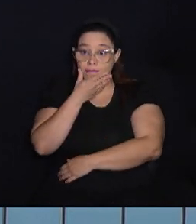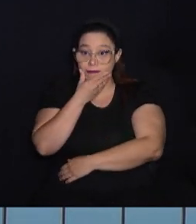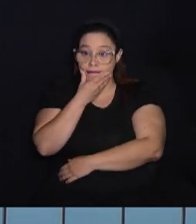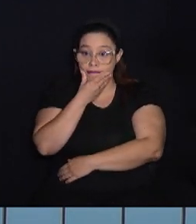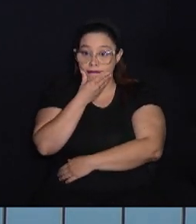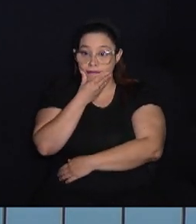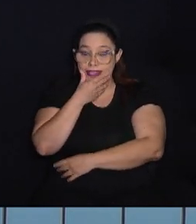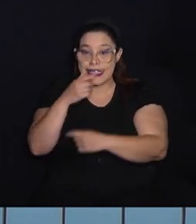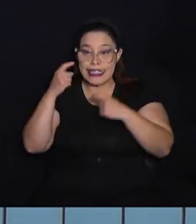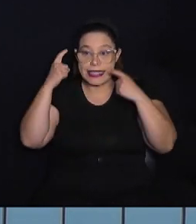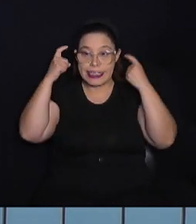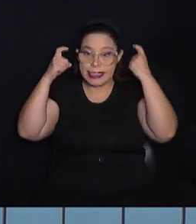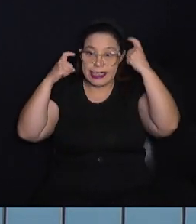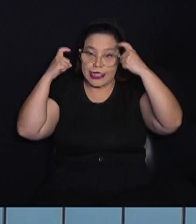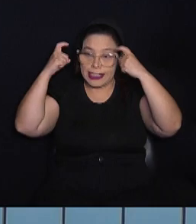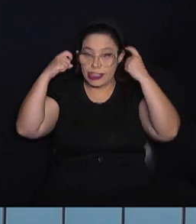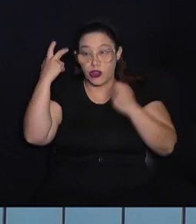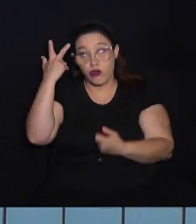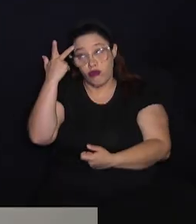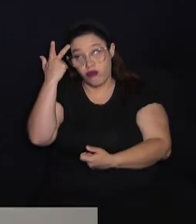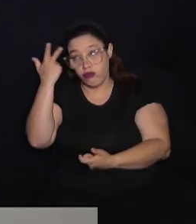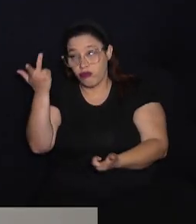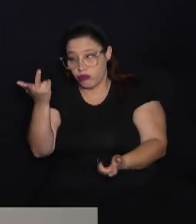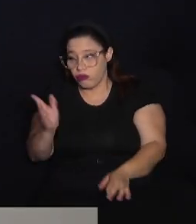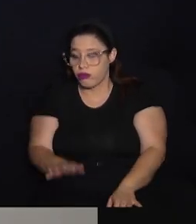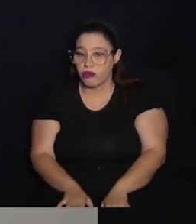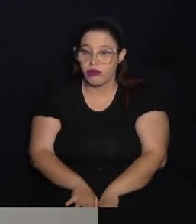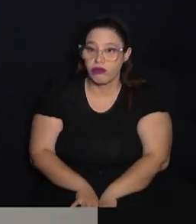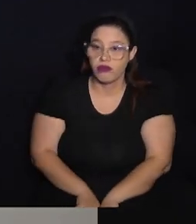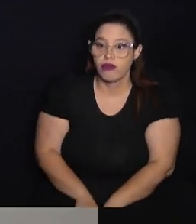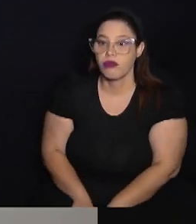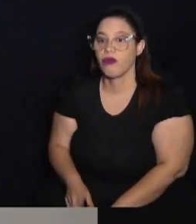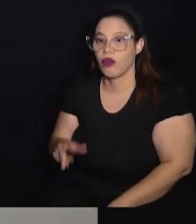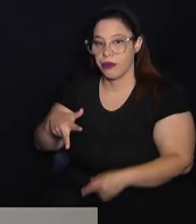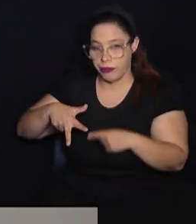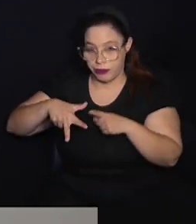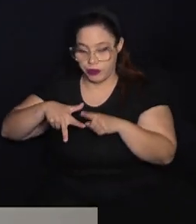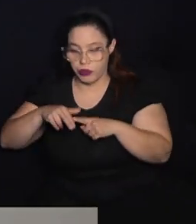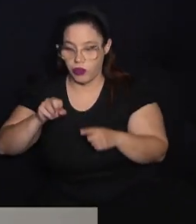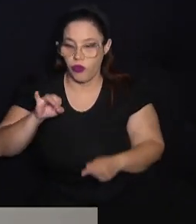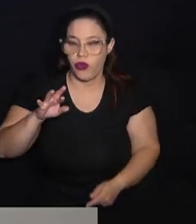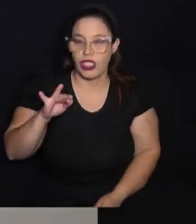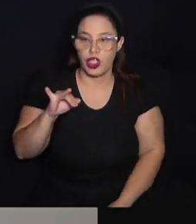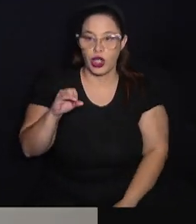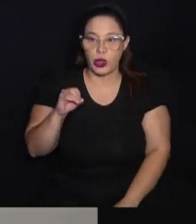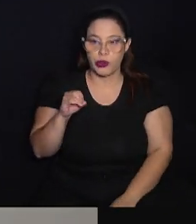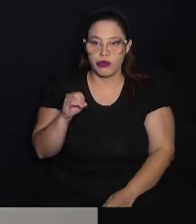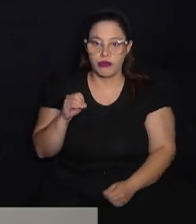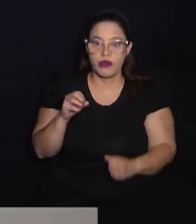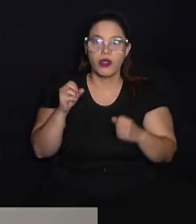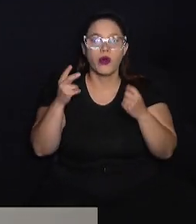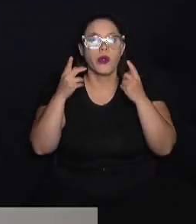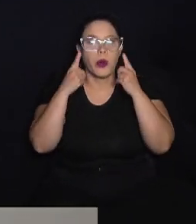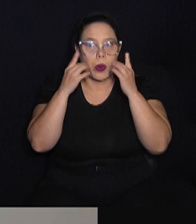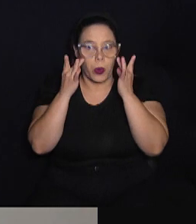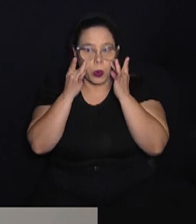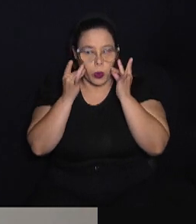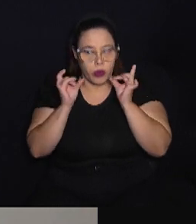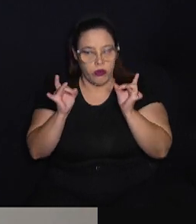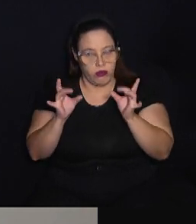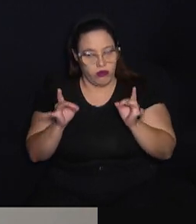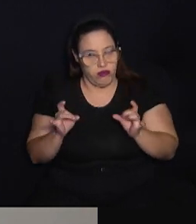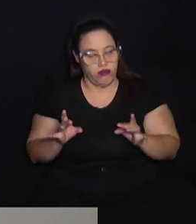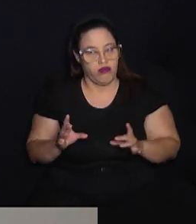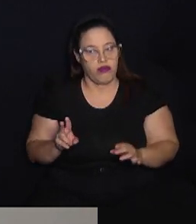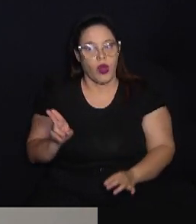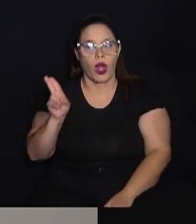comum aí entre essas pessoas. O paciente com vitiligo, ele precisa ter atenção específica ao uso